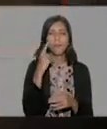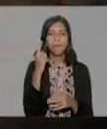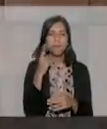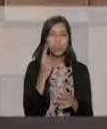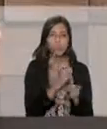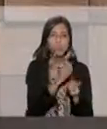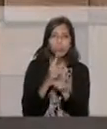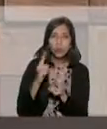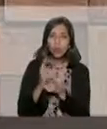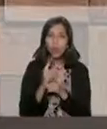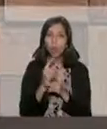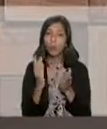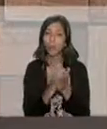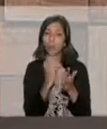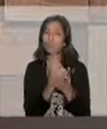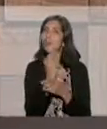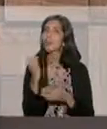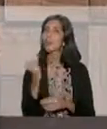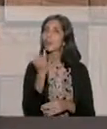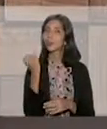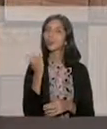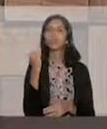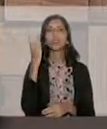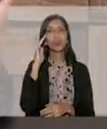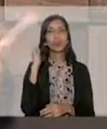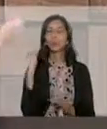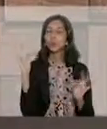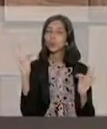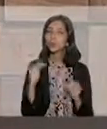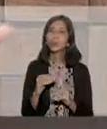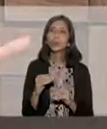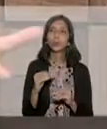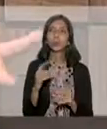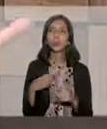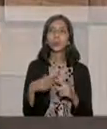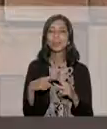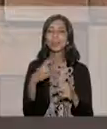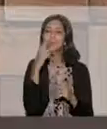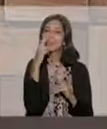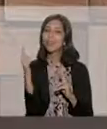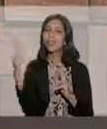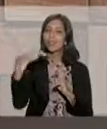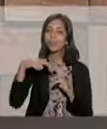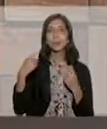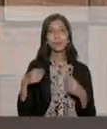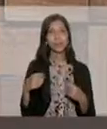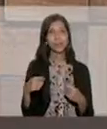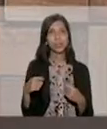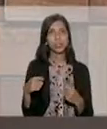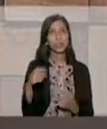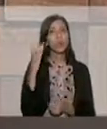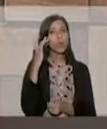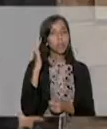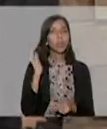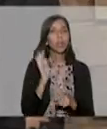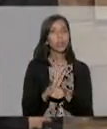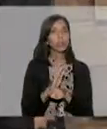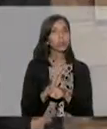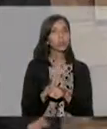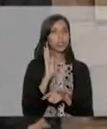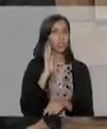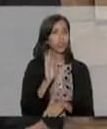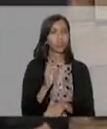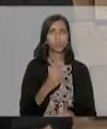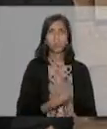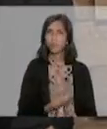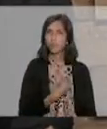obras importantes, eu acho que isso tudo, porque a gente precisa ter referências, né. Eu acho que isso interfere de forma